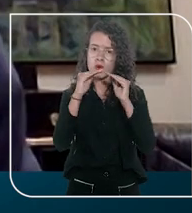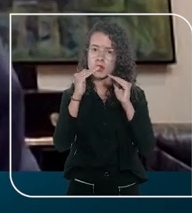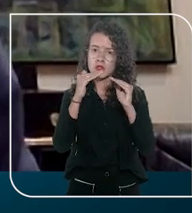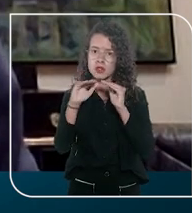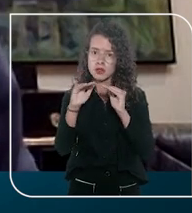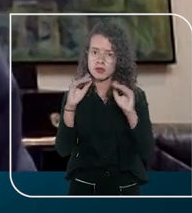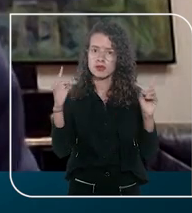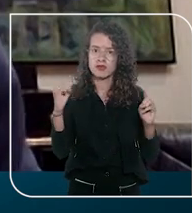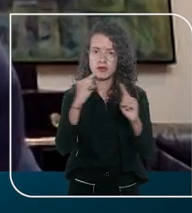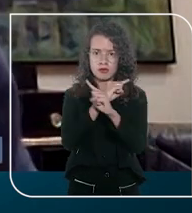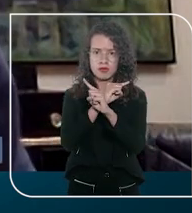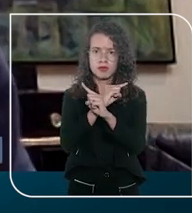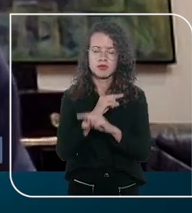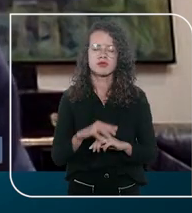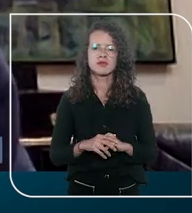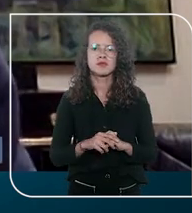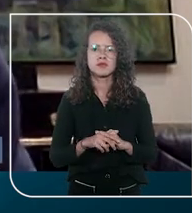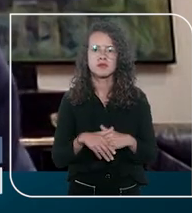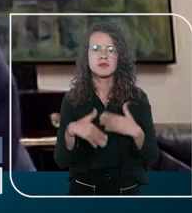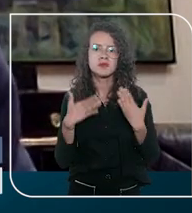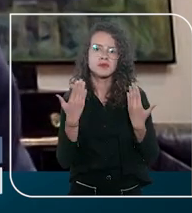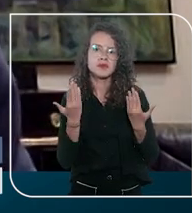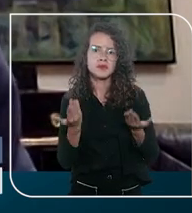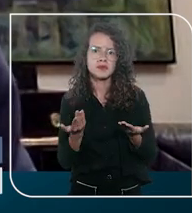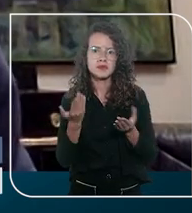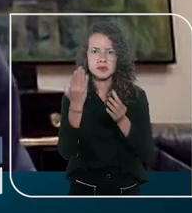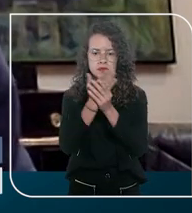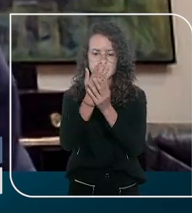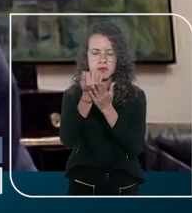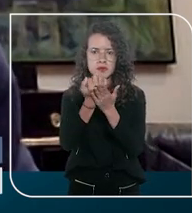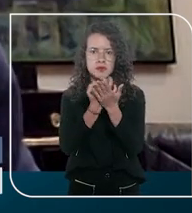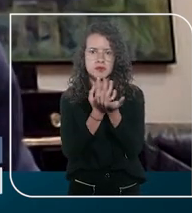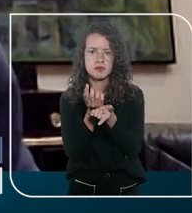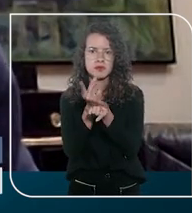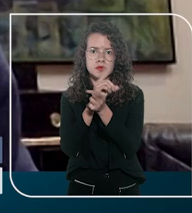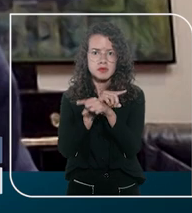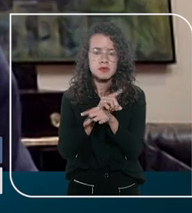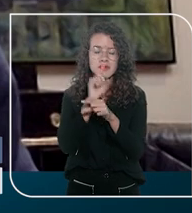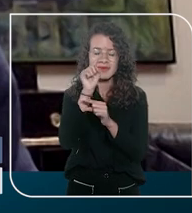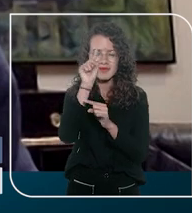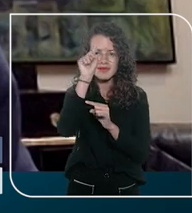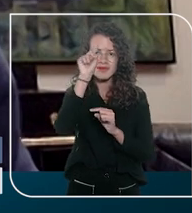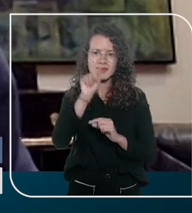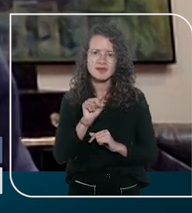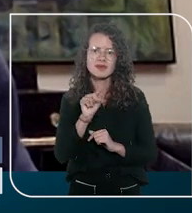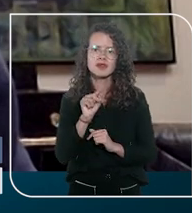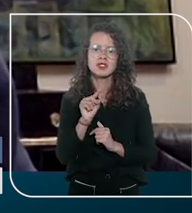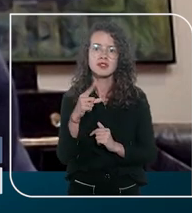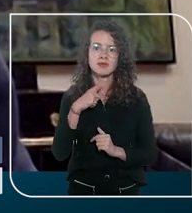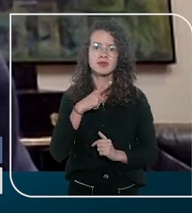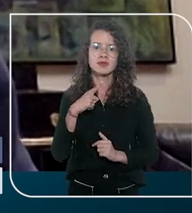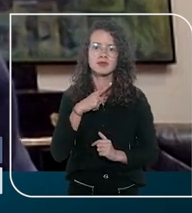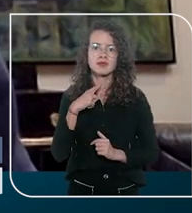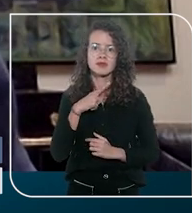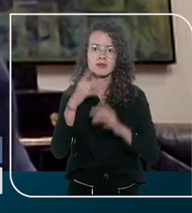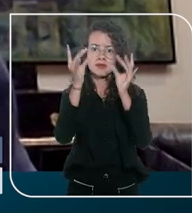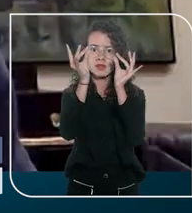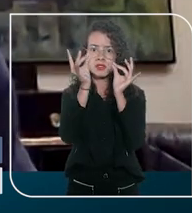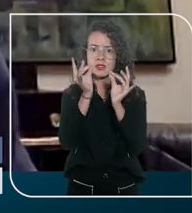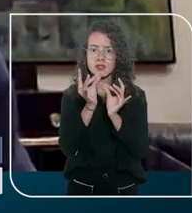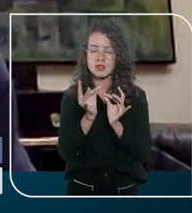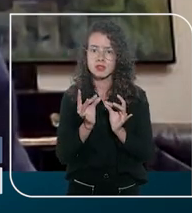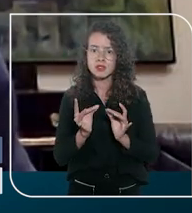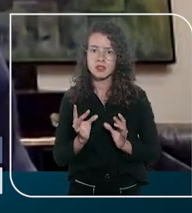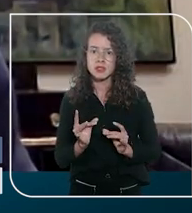casos confrontados. Então, um dos pressupostos do embargo de divergência é justamente haver